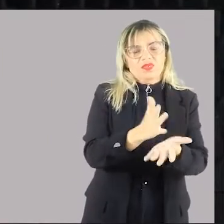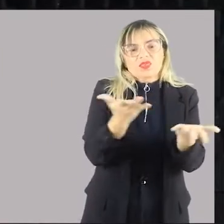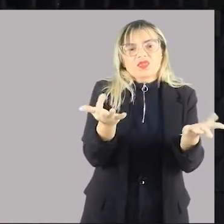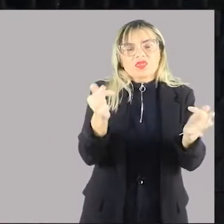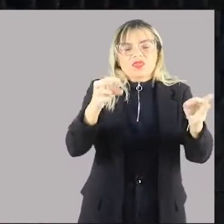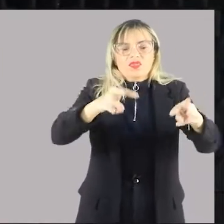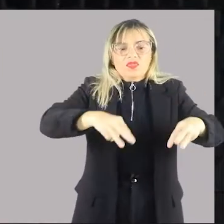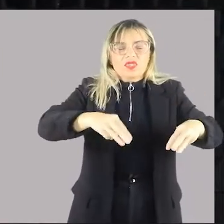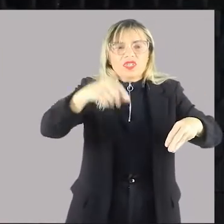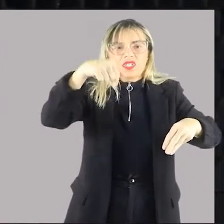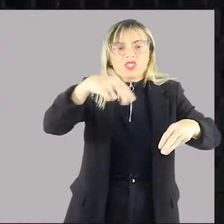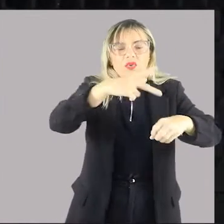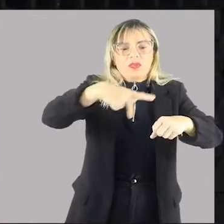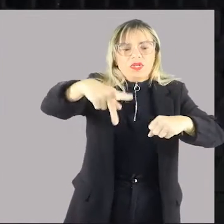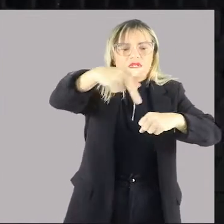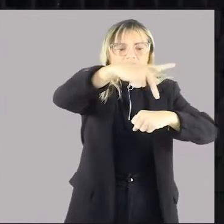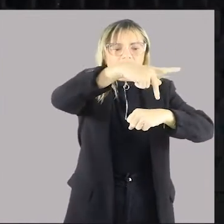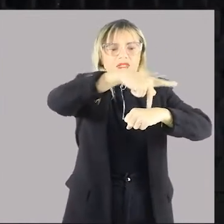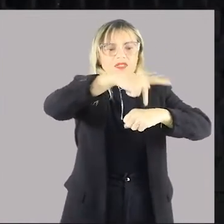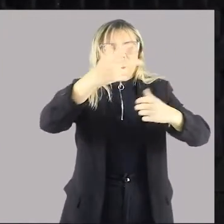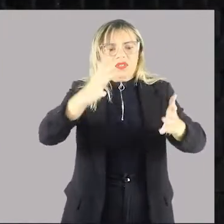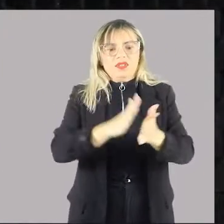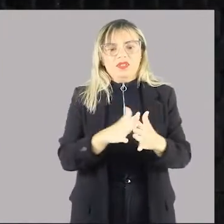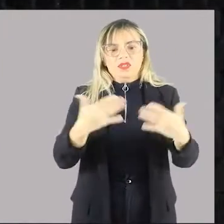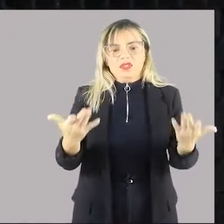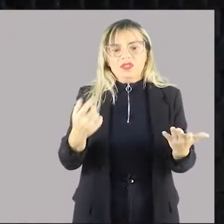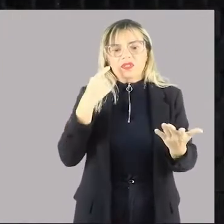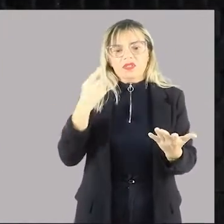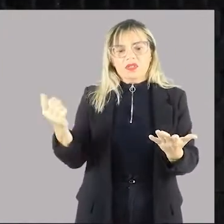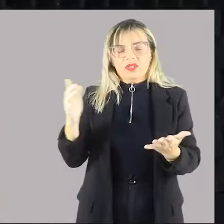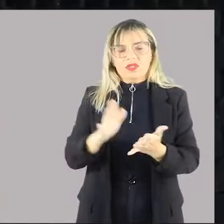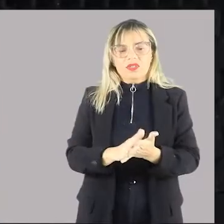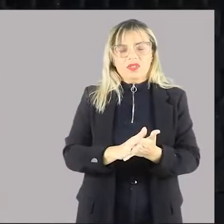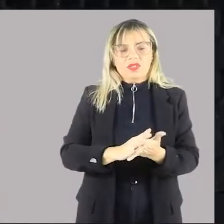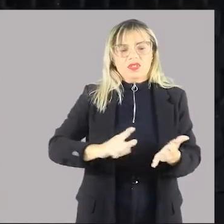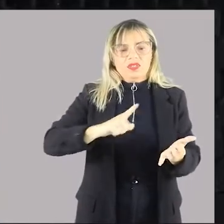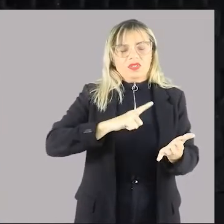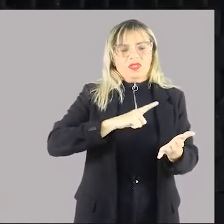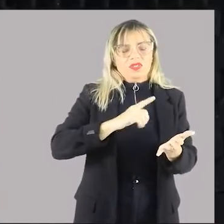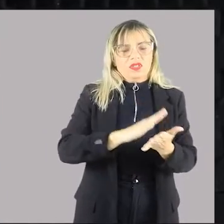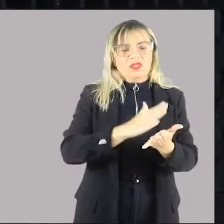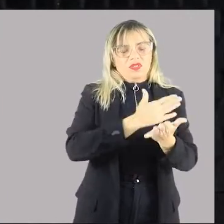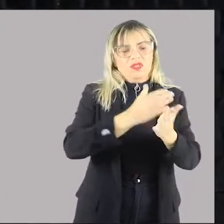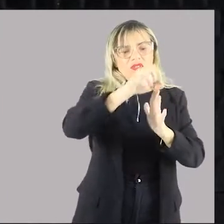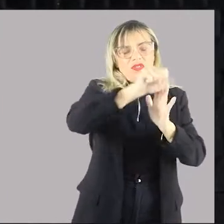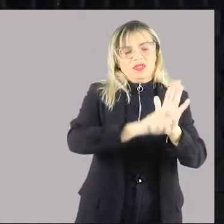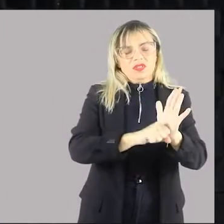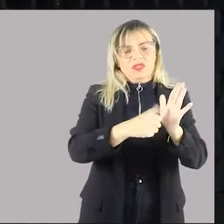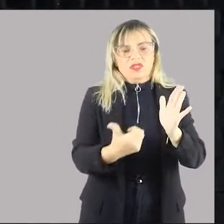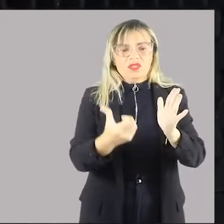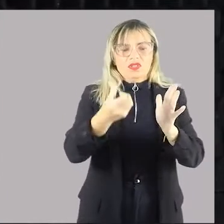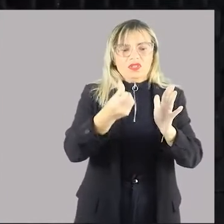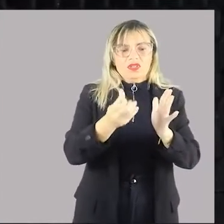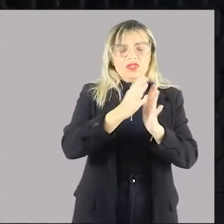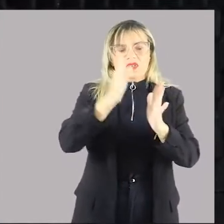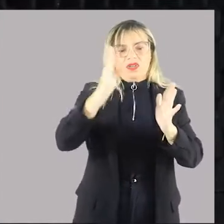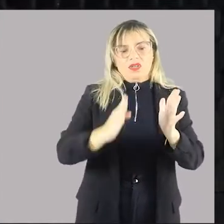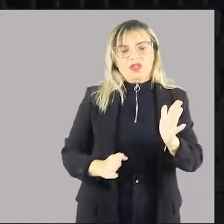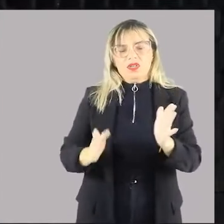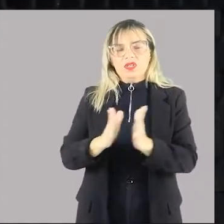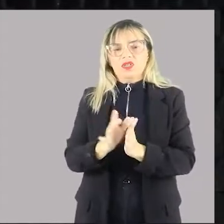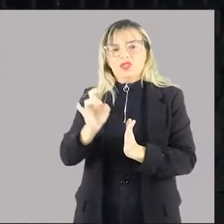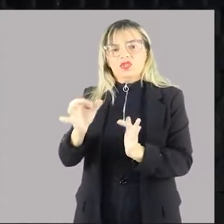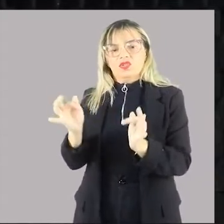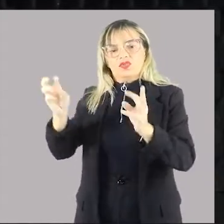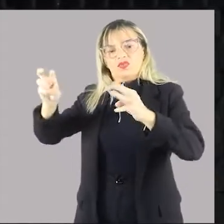no país? A escravidão, ela tem início no século XVI, no Brasil, e ela só